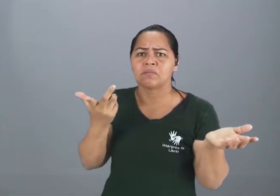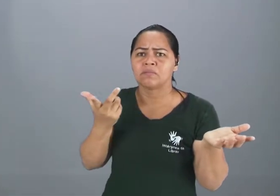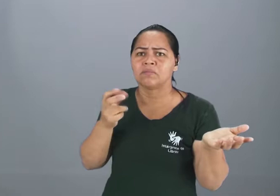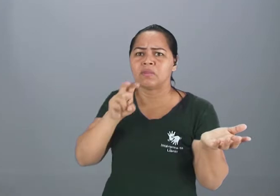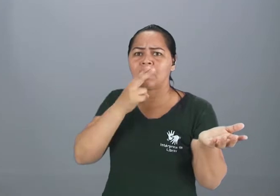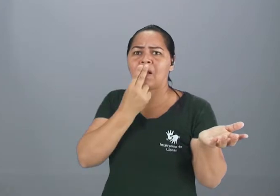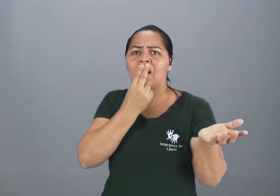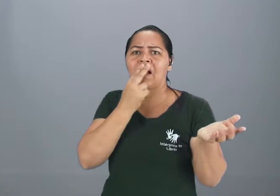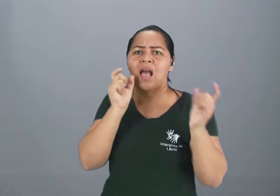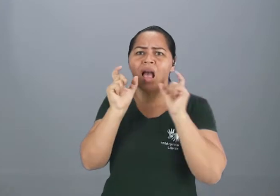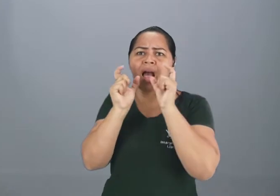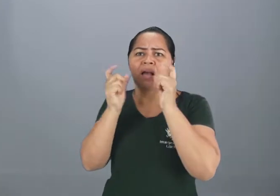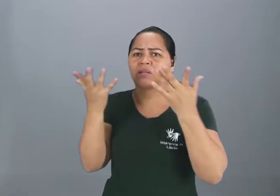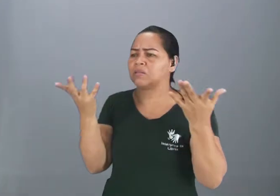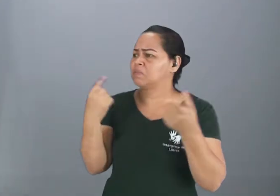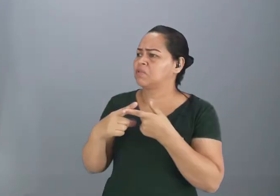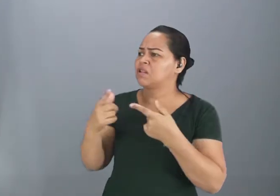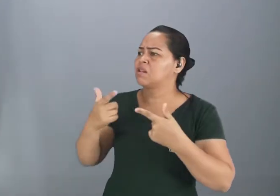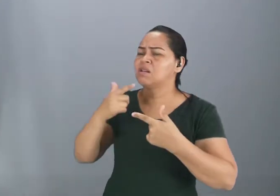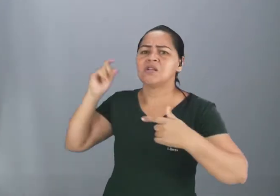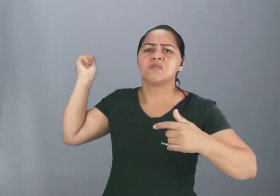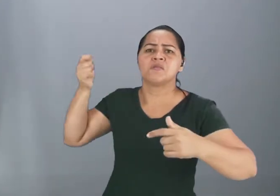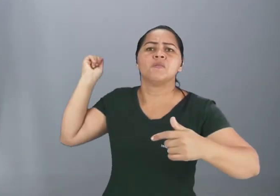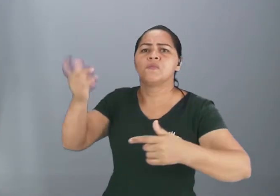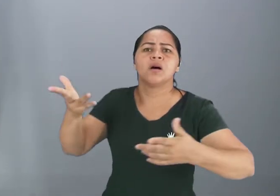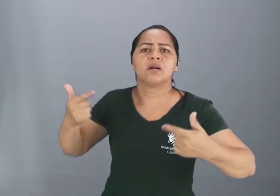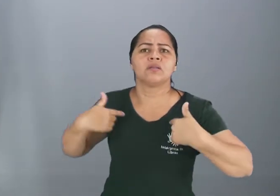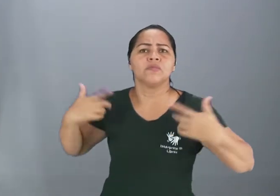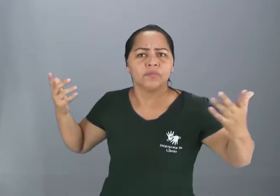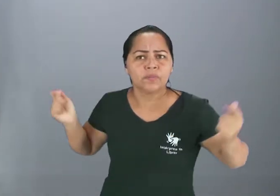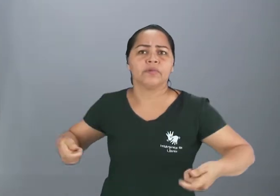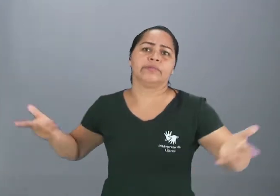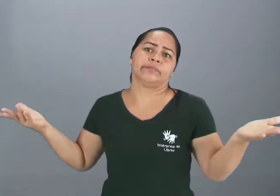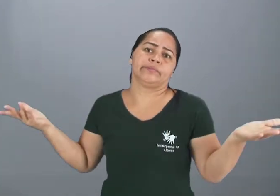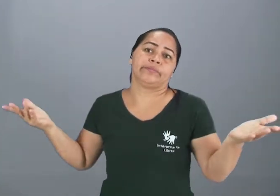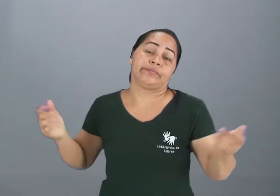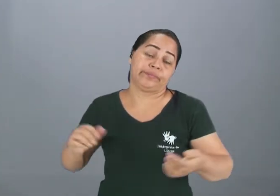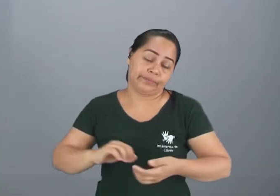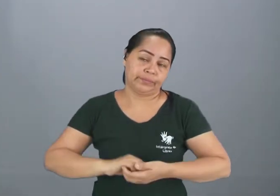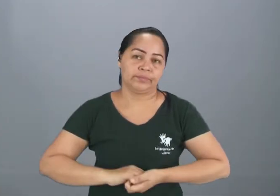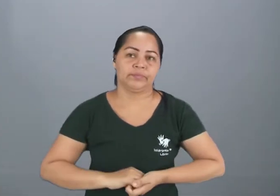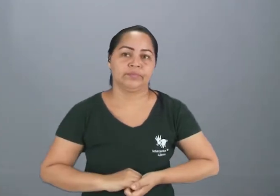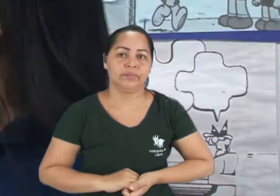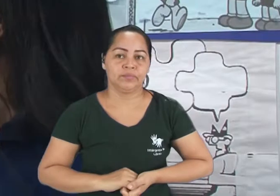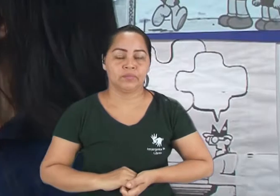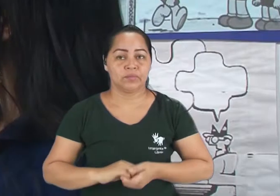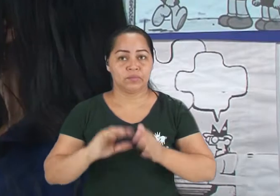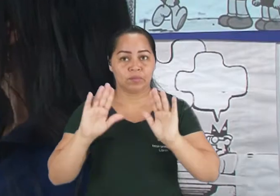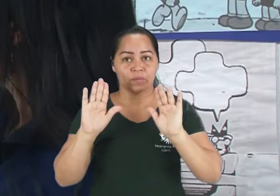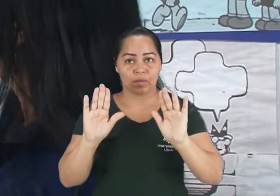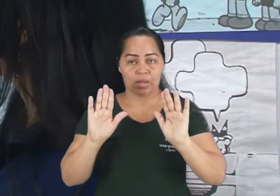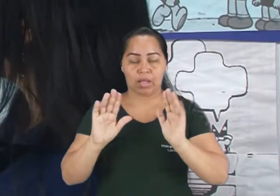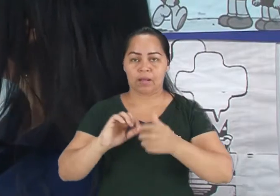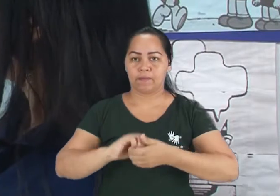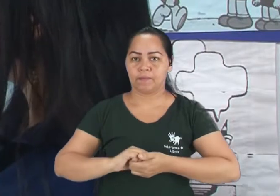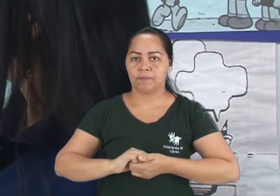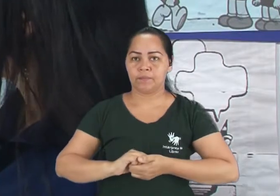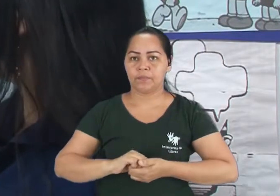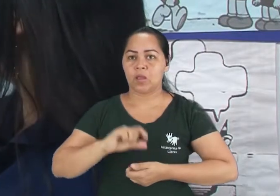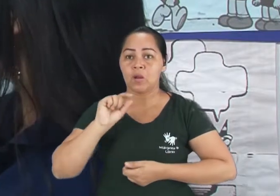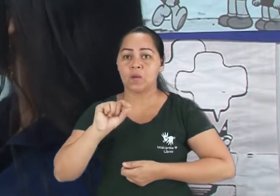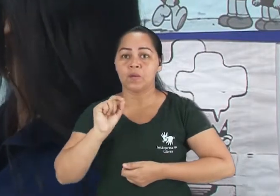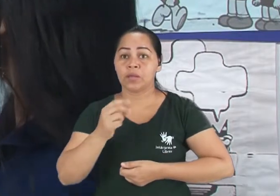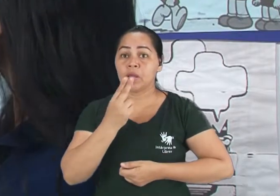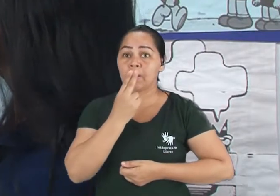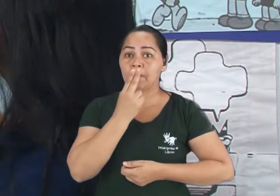outro garoto, não foi? Tá? Vamos para a próxima questão, vamos lá. Letra C, ó. O que ela